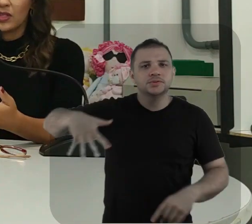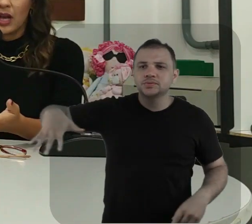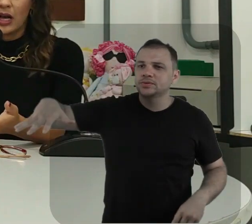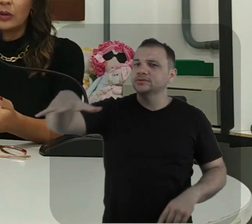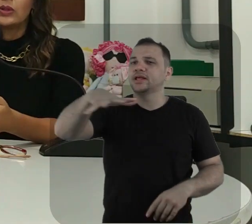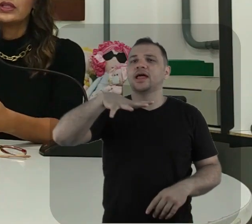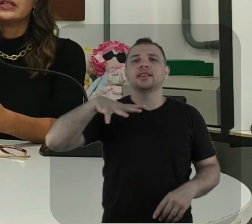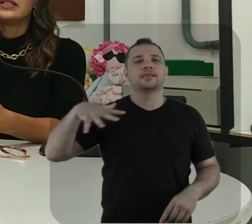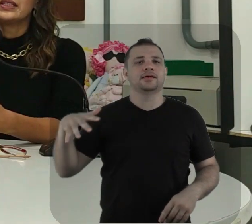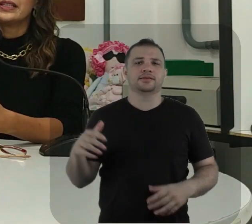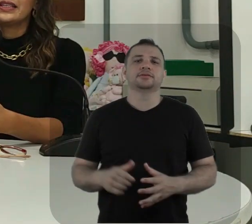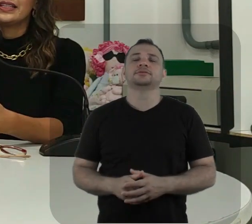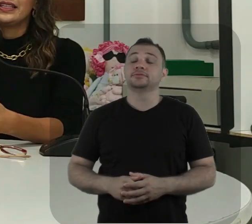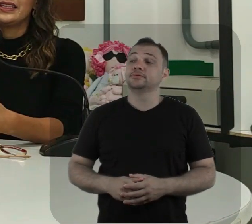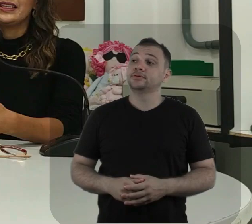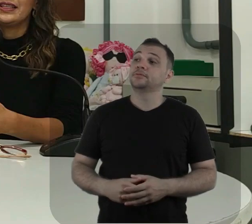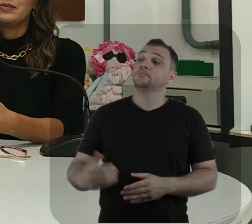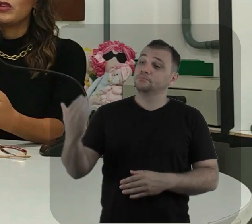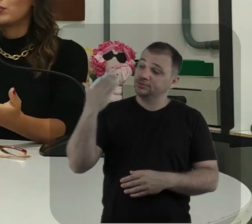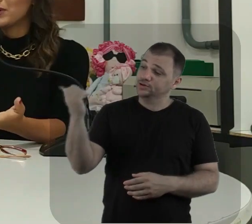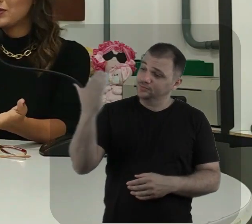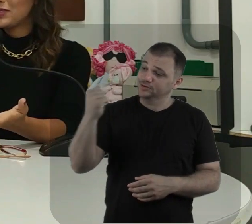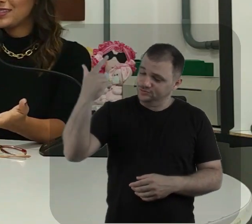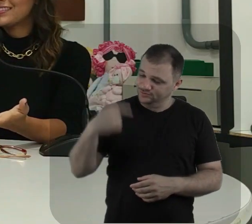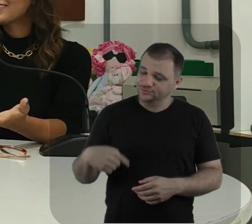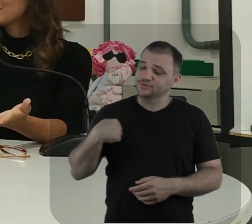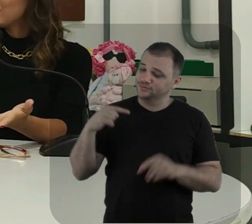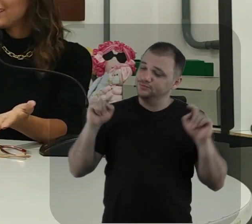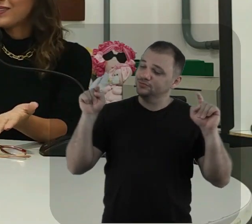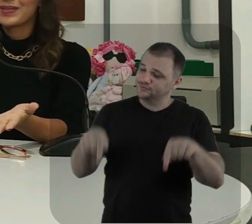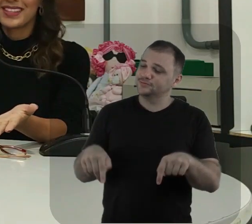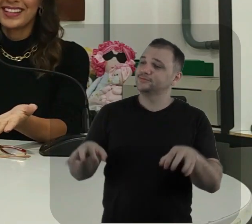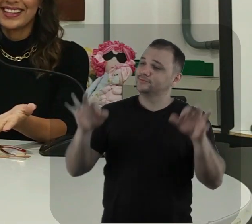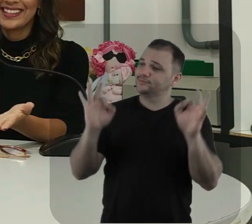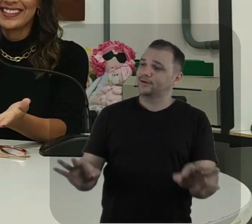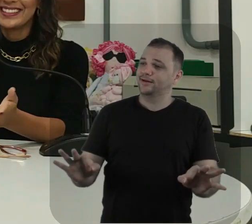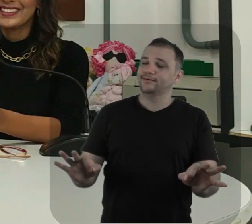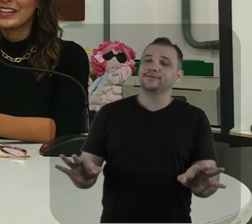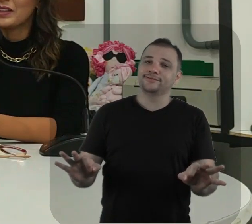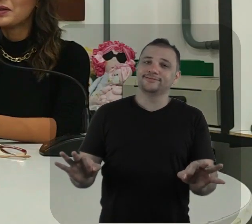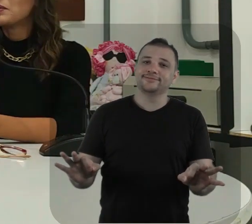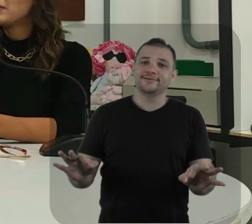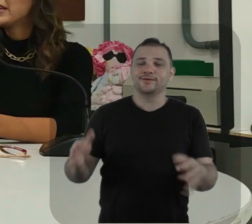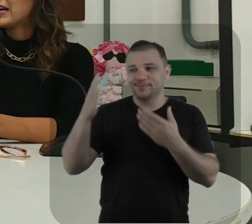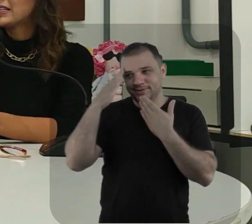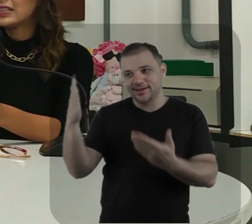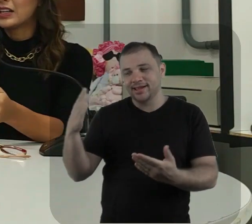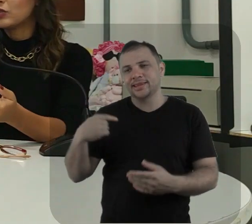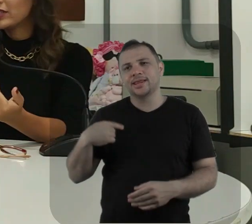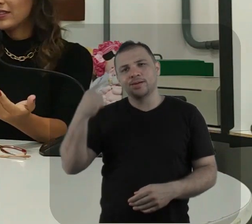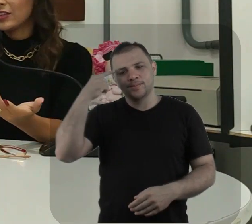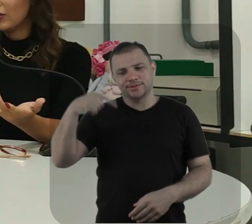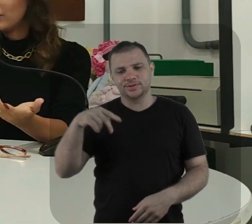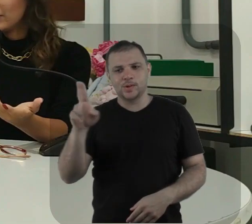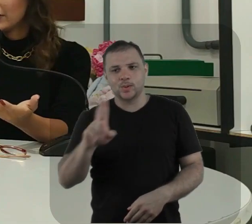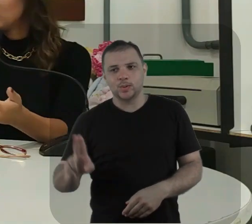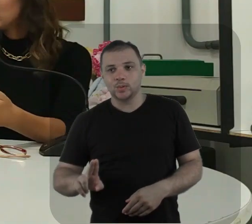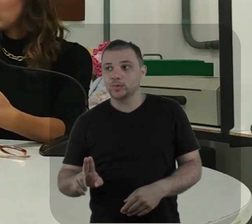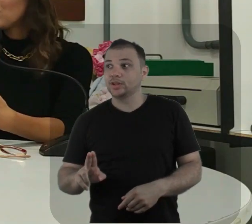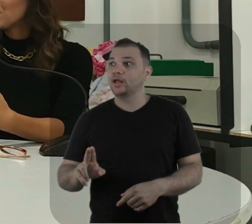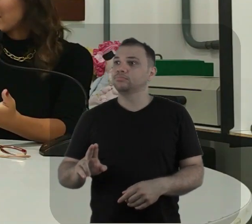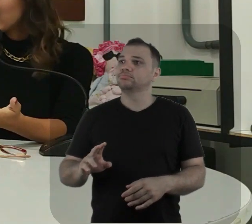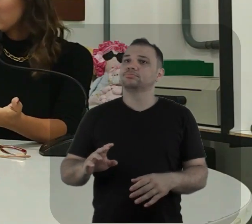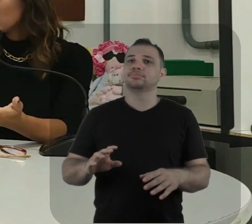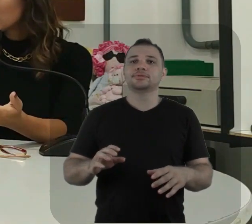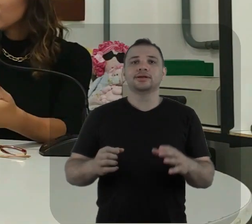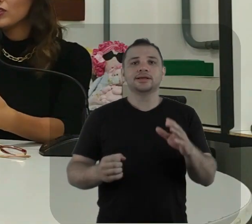importância social, né? E me chame mais vezes que eu virei com certeza, né? Obrigada, acho a iniciativa